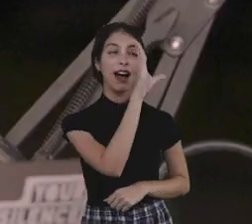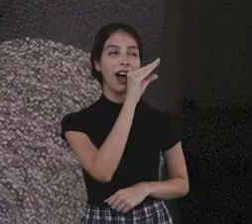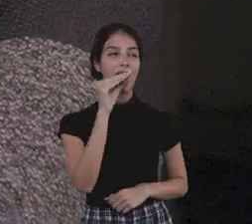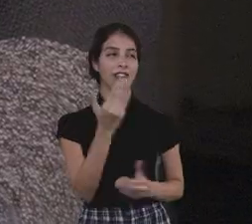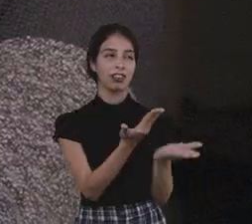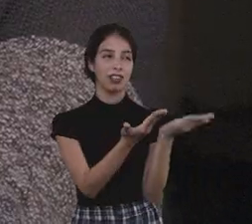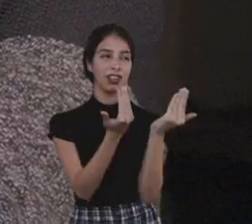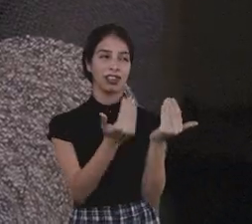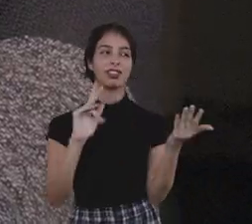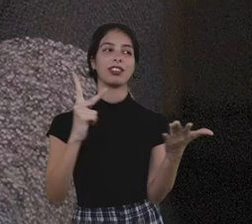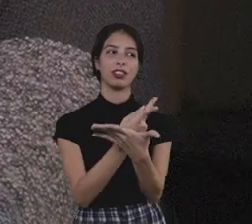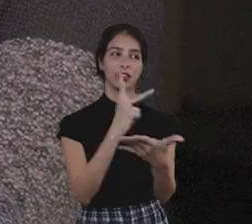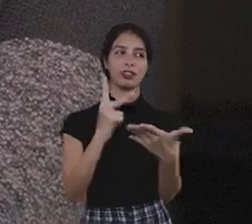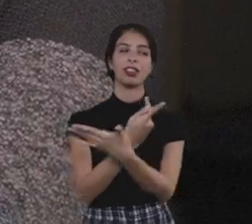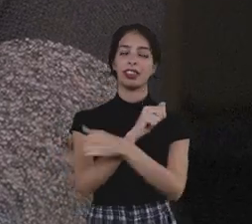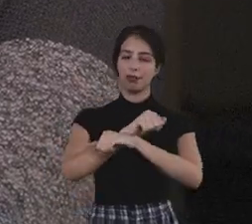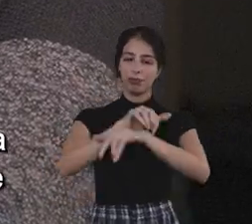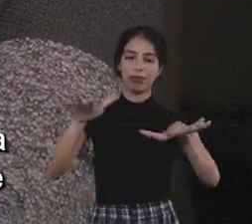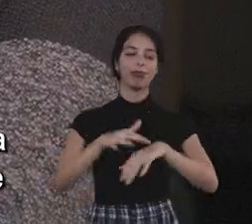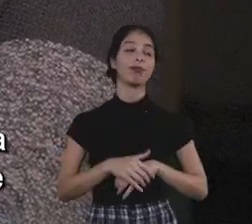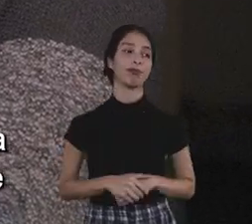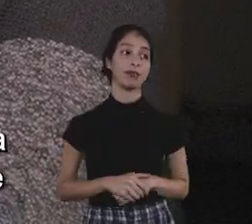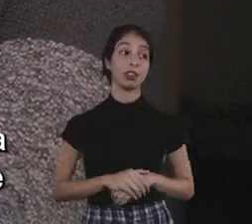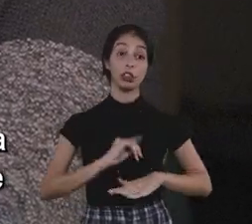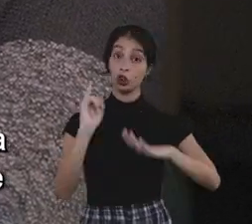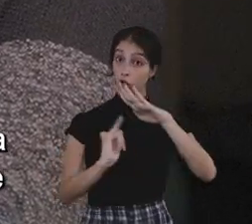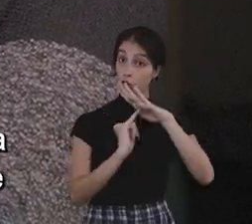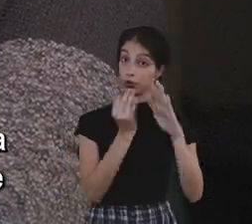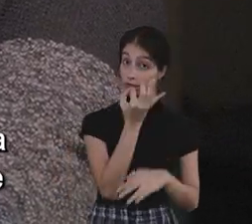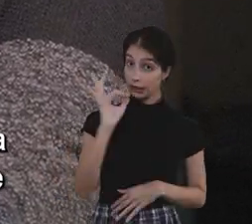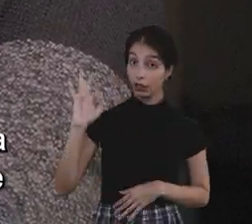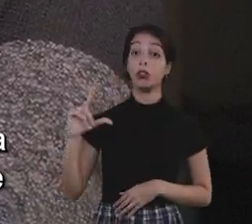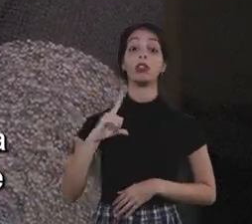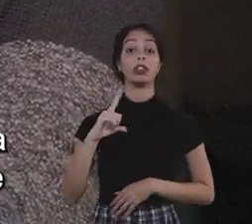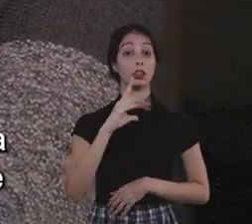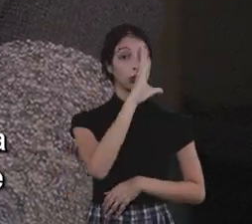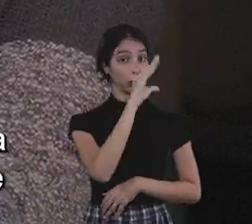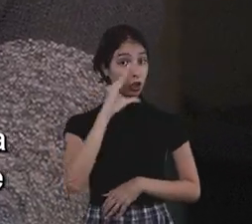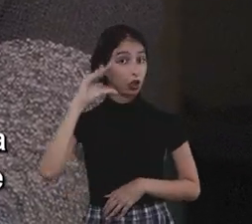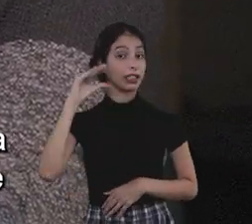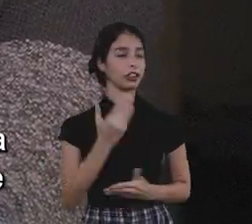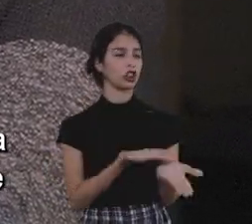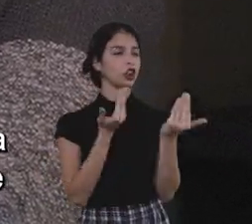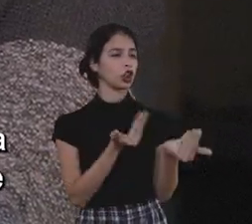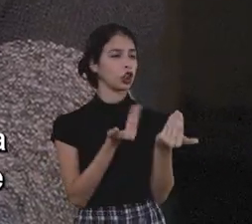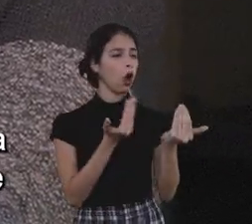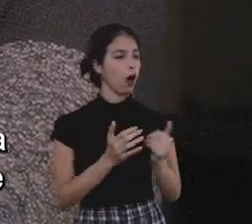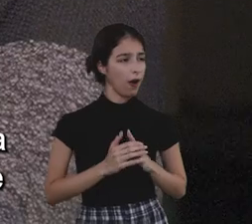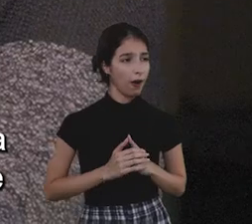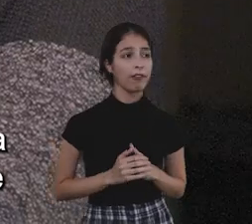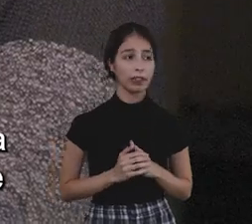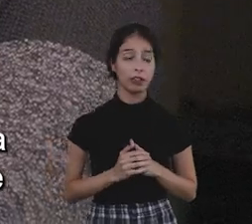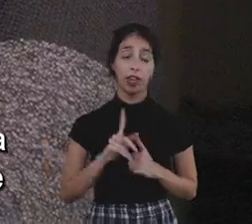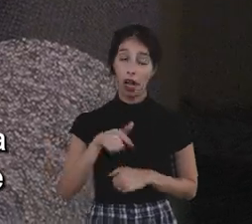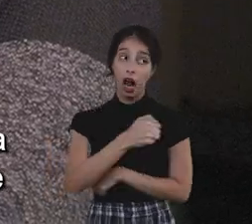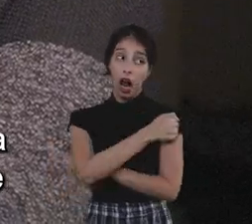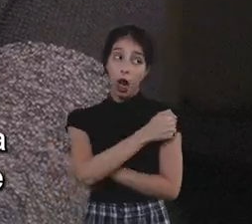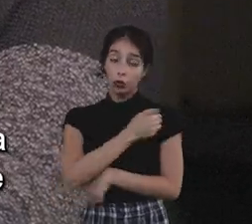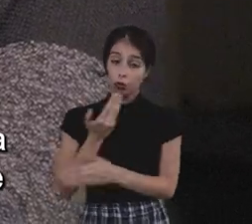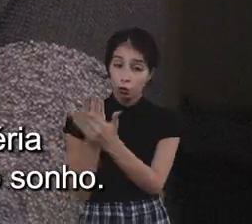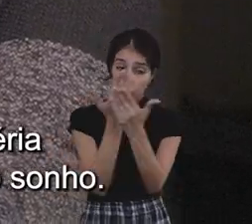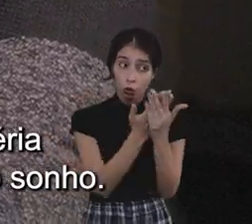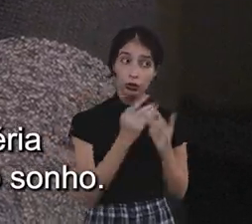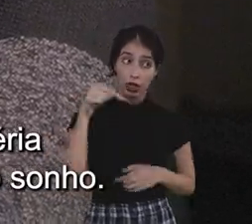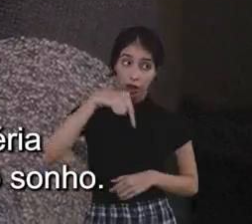né Vocês têm também nos institutos federais você tem a massa de adolescentes aqui que que estuda aqui no Instituto Isso é uma